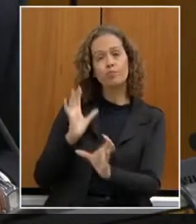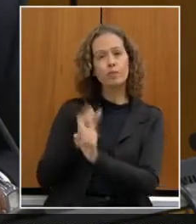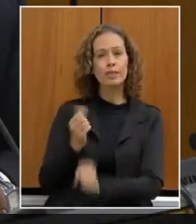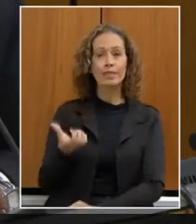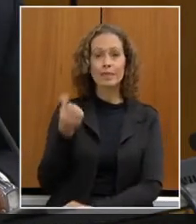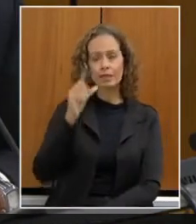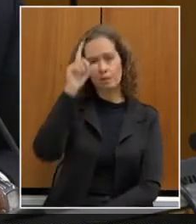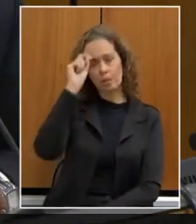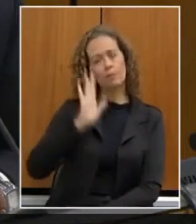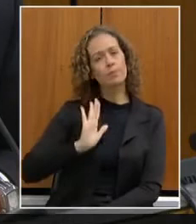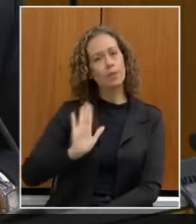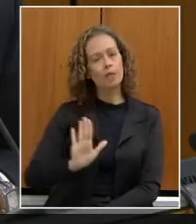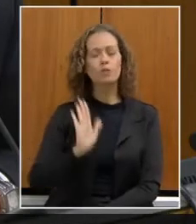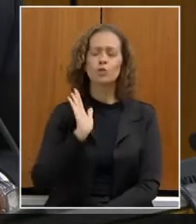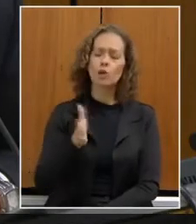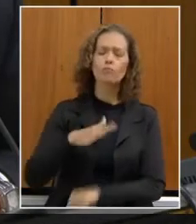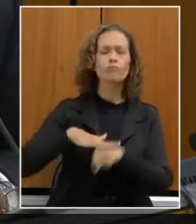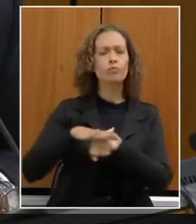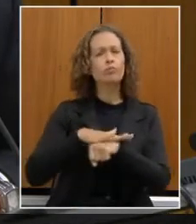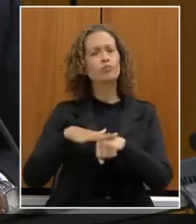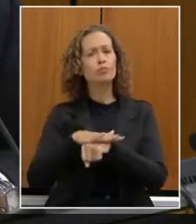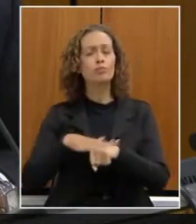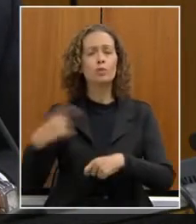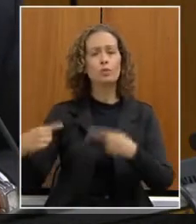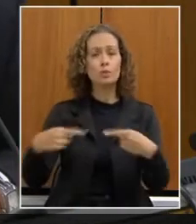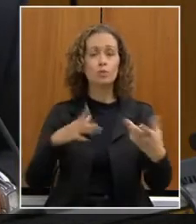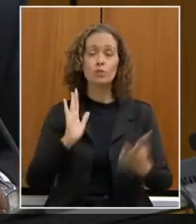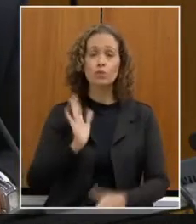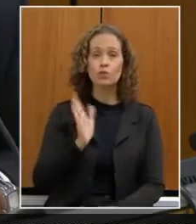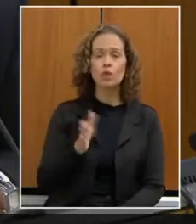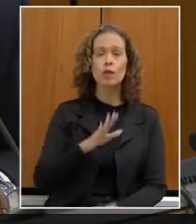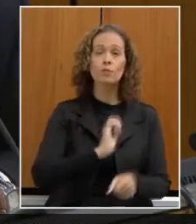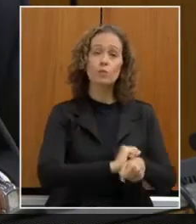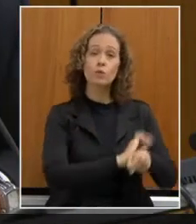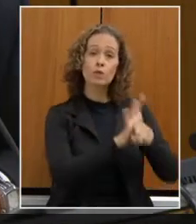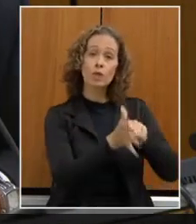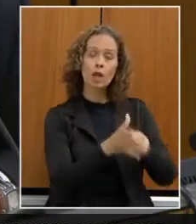já conversamos, o senhor falou bem, Montes Claros tem uma rede